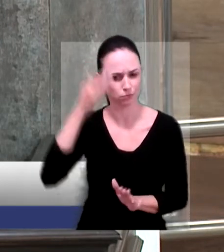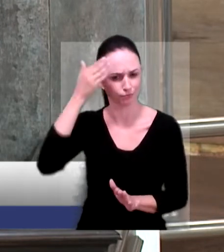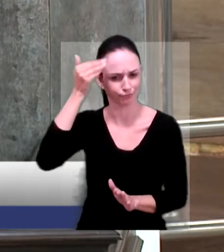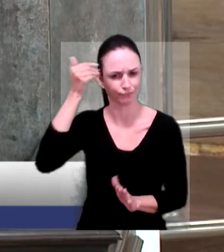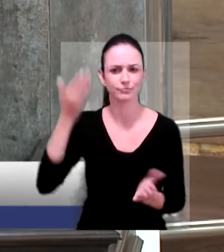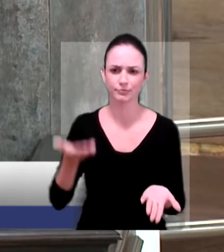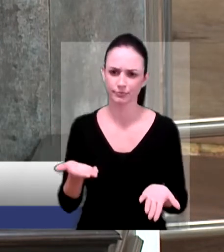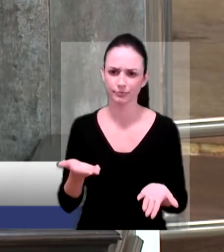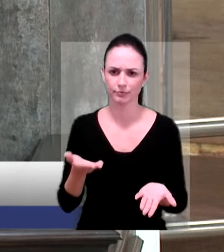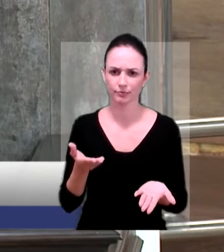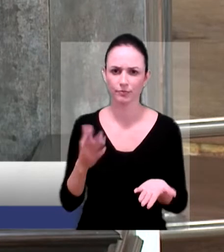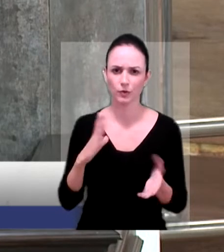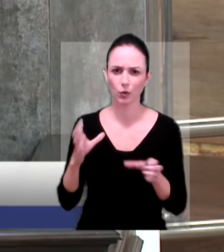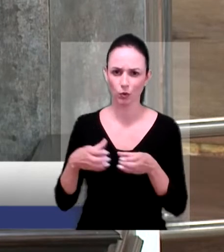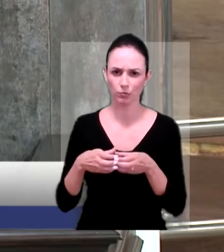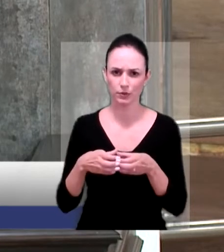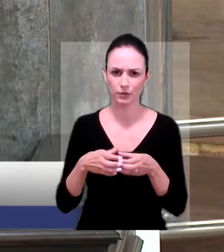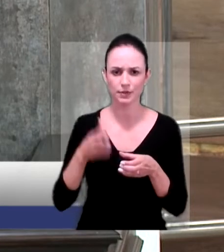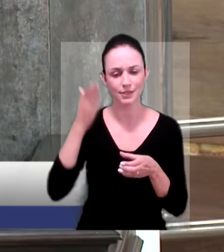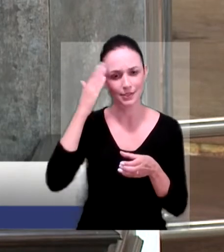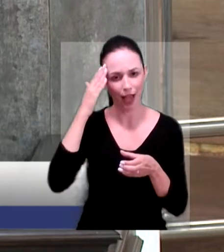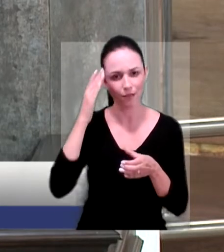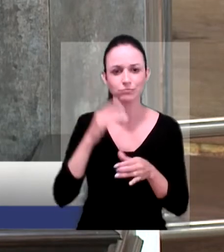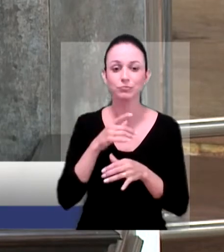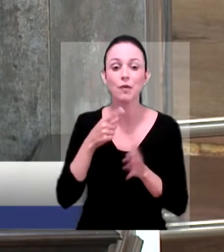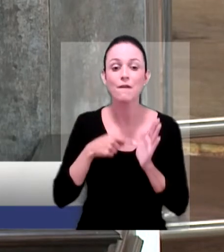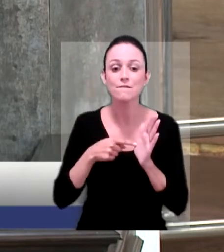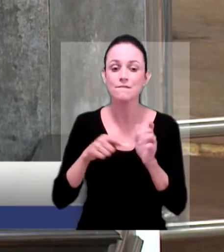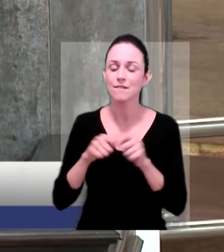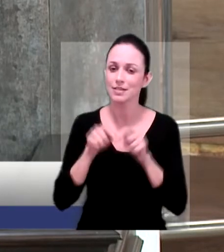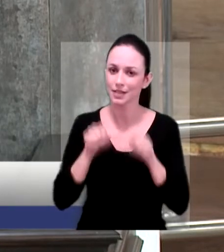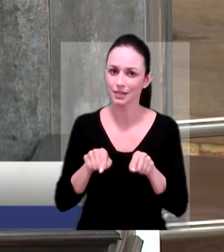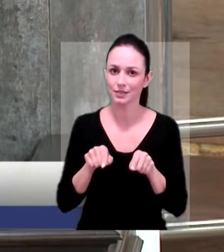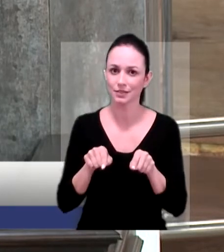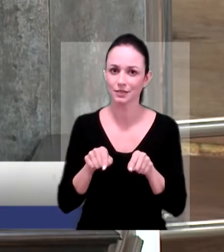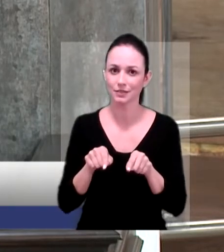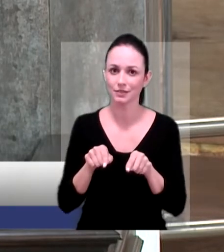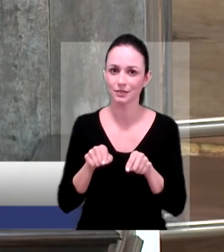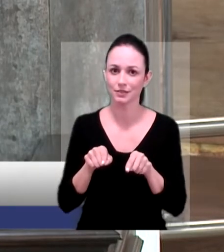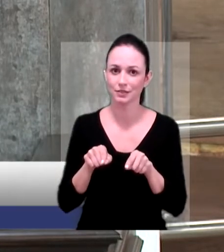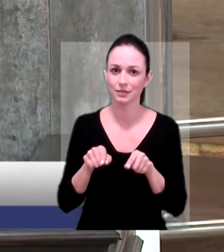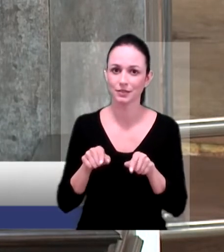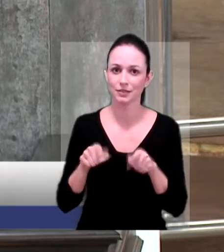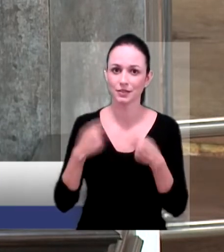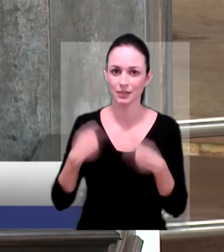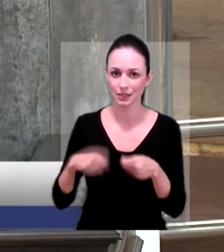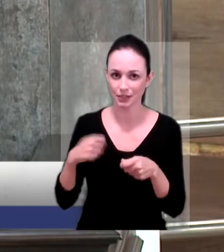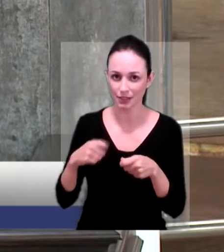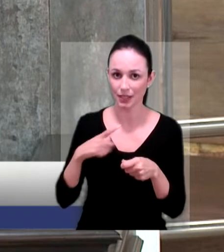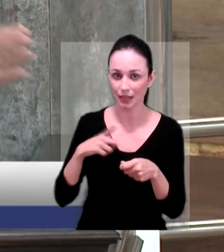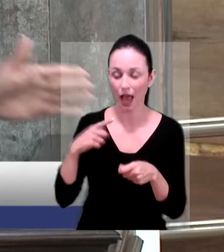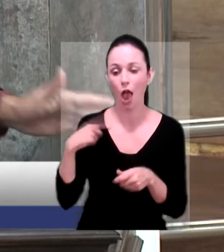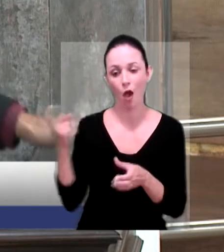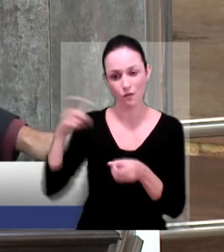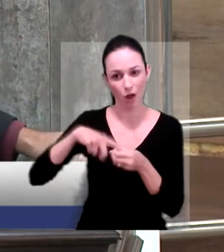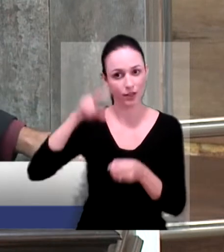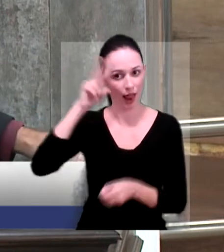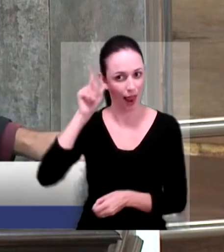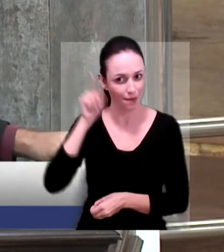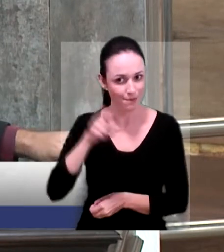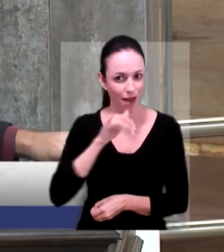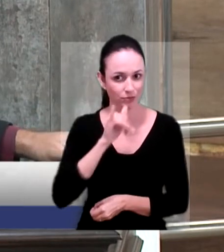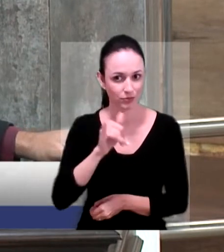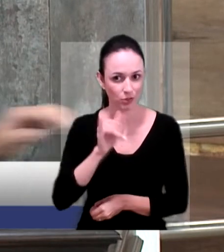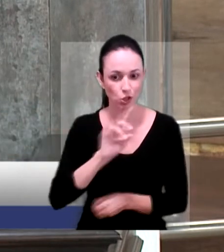tem, poderá reproduzir isso. Mas se sair um pouquinho fora, estarei aqui para poder novamente fazer essa lembrança, não só à mesa diretora, mas àqueles que aqui